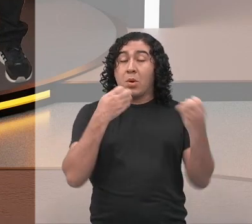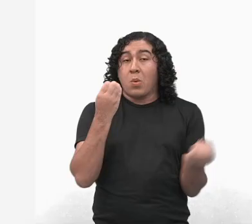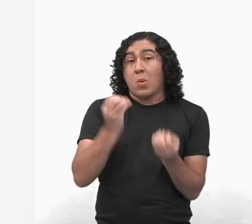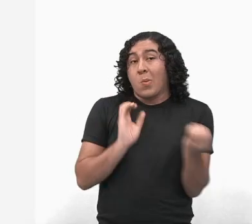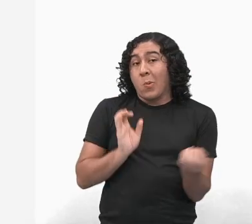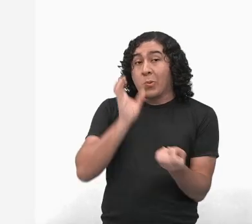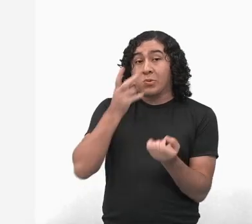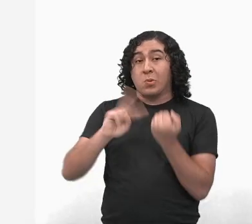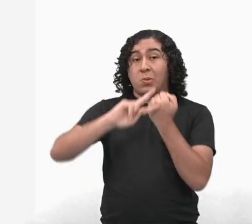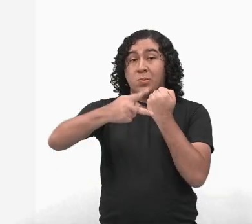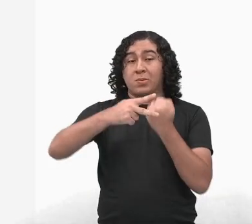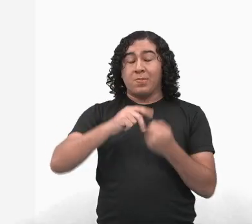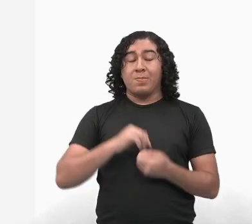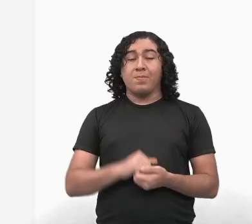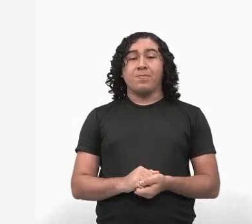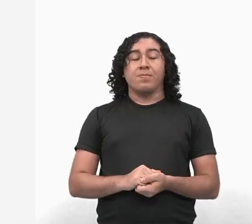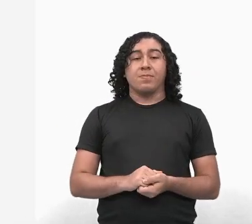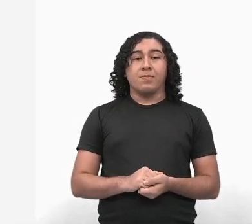lá, galera.